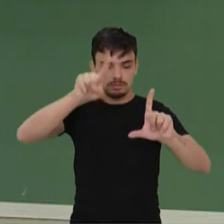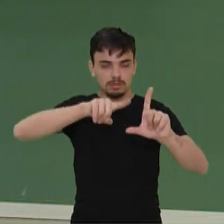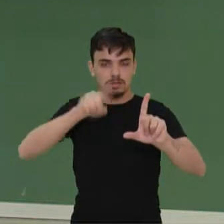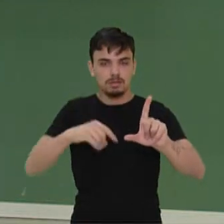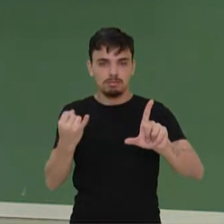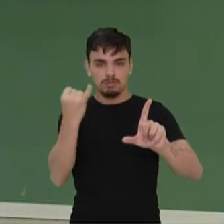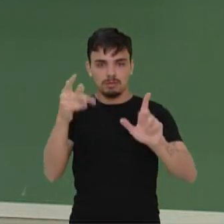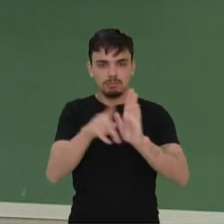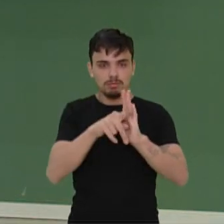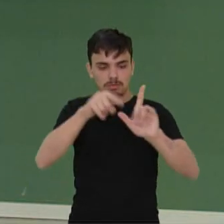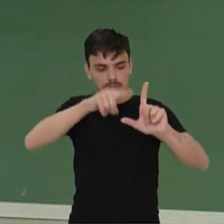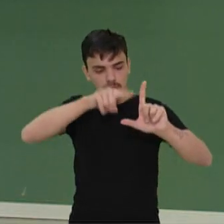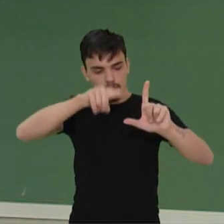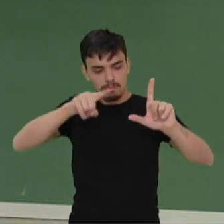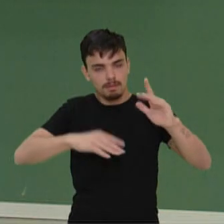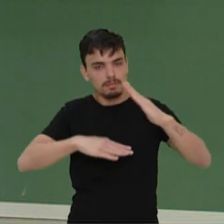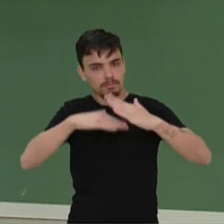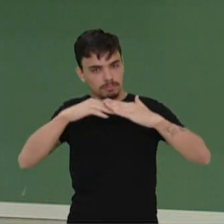gráfico. Certo?